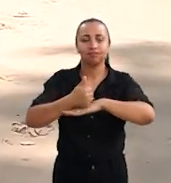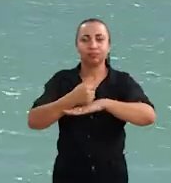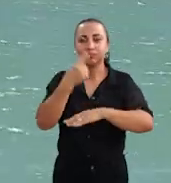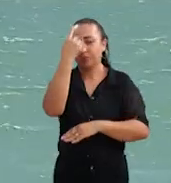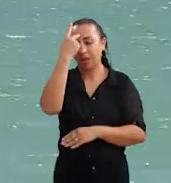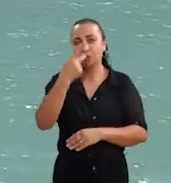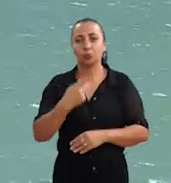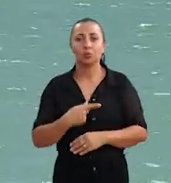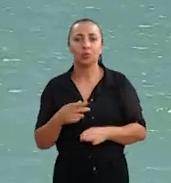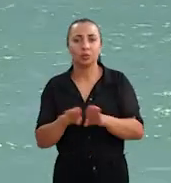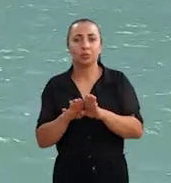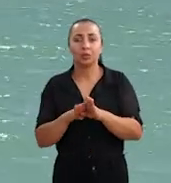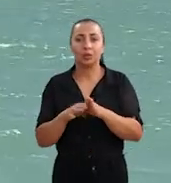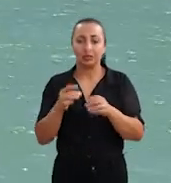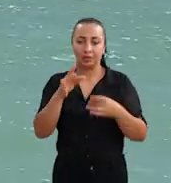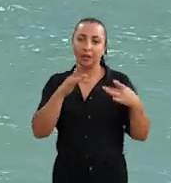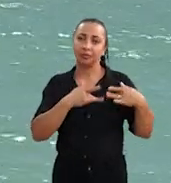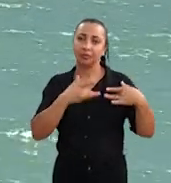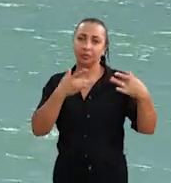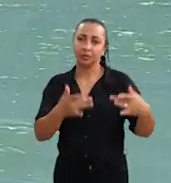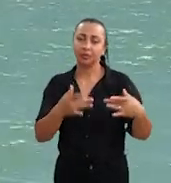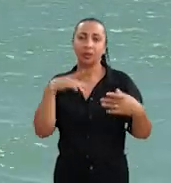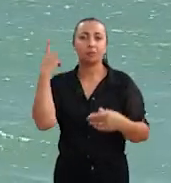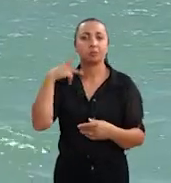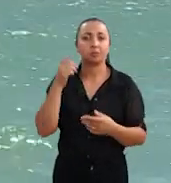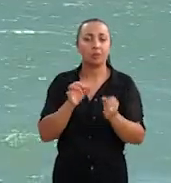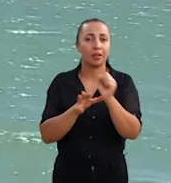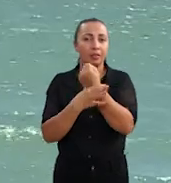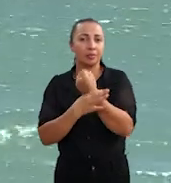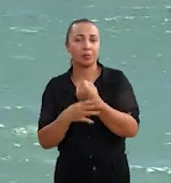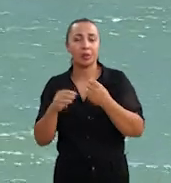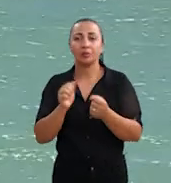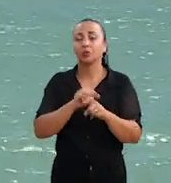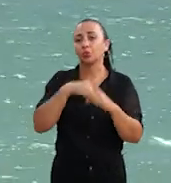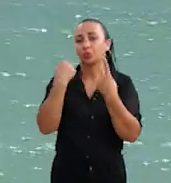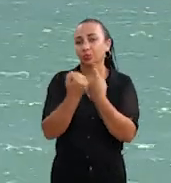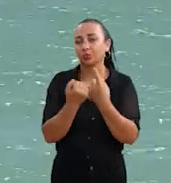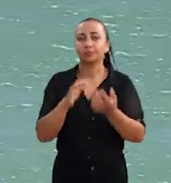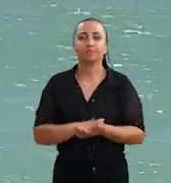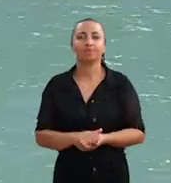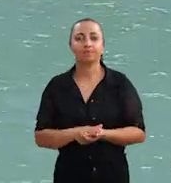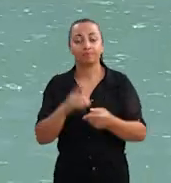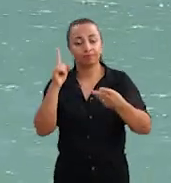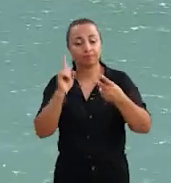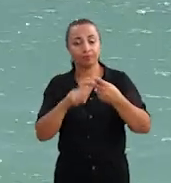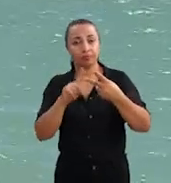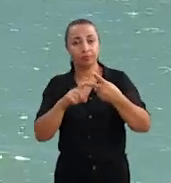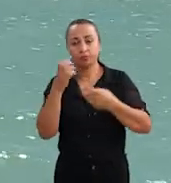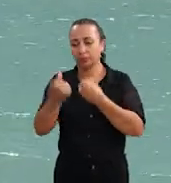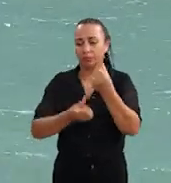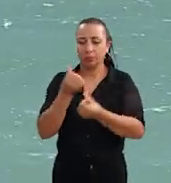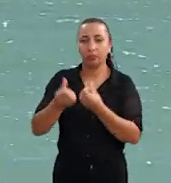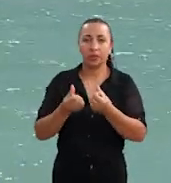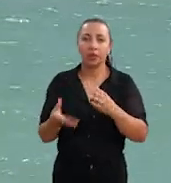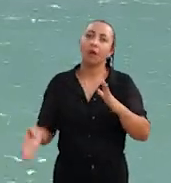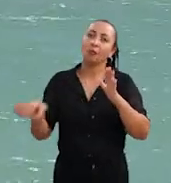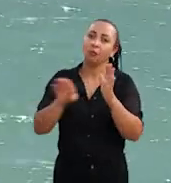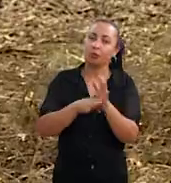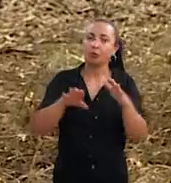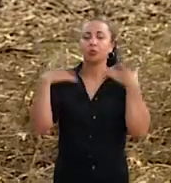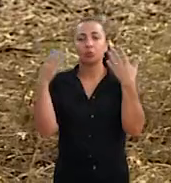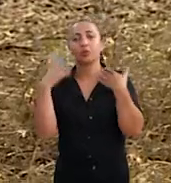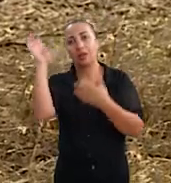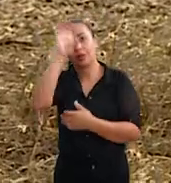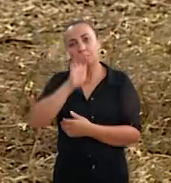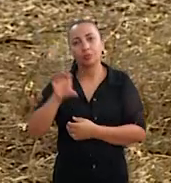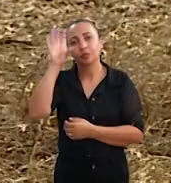informais das redes de solidariedade e das políticas de seguridade social. Já no segundo semestre, a retomada do